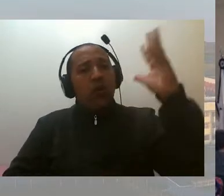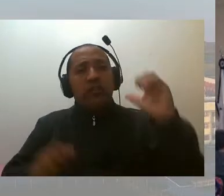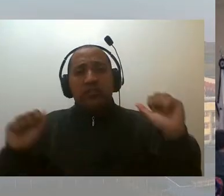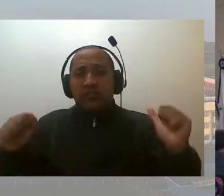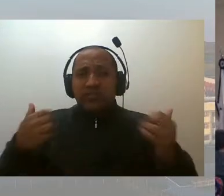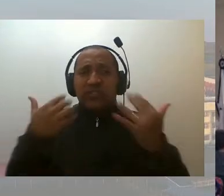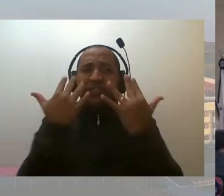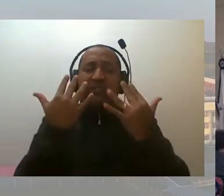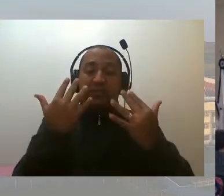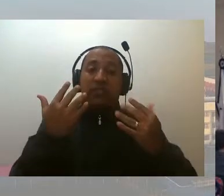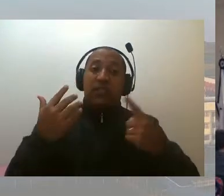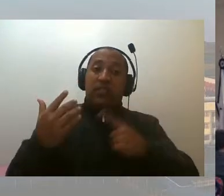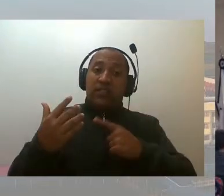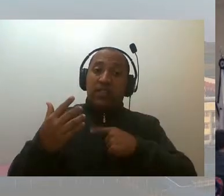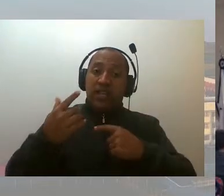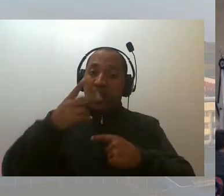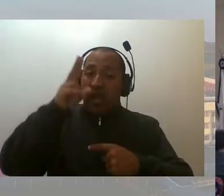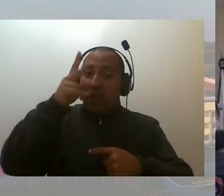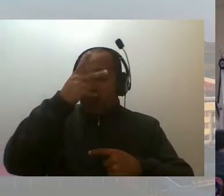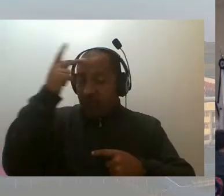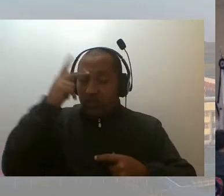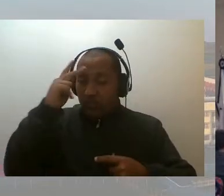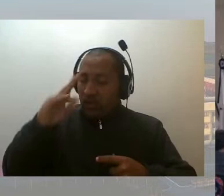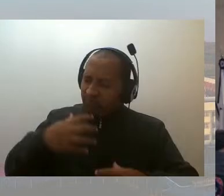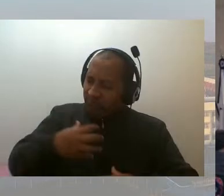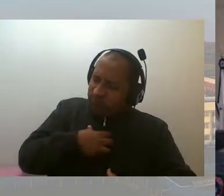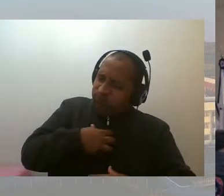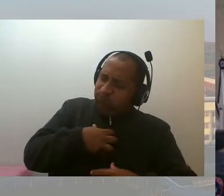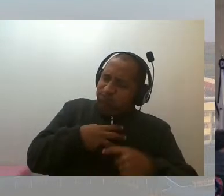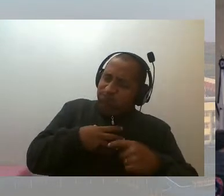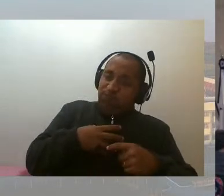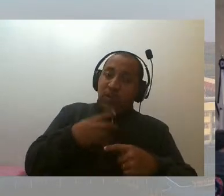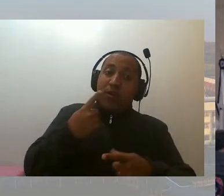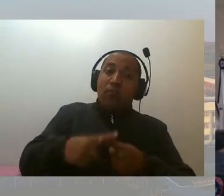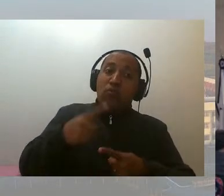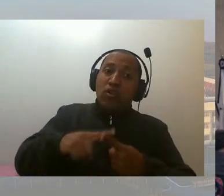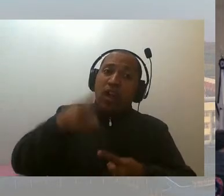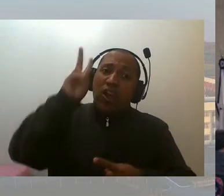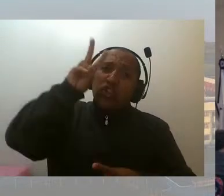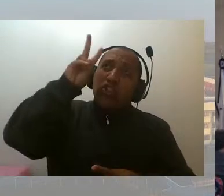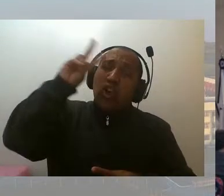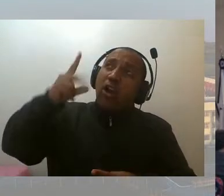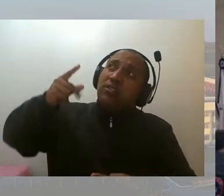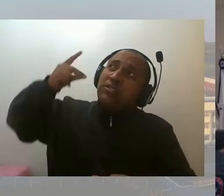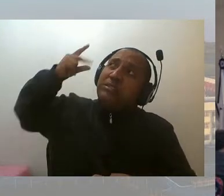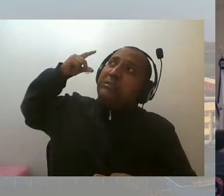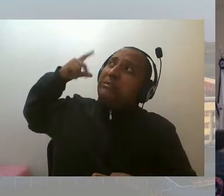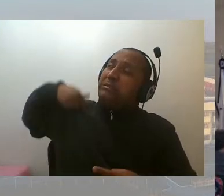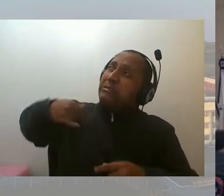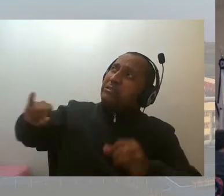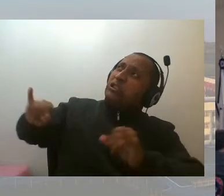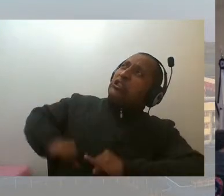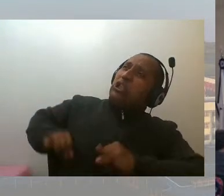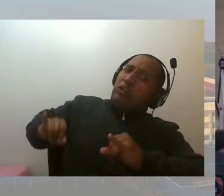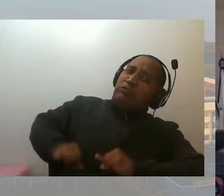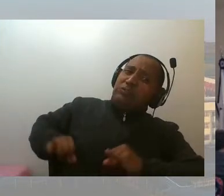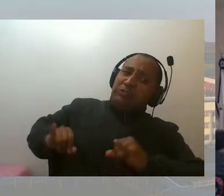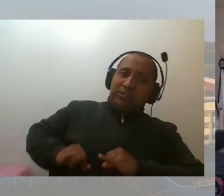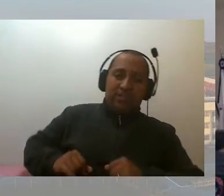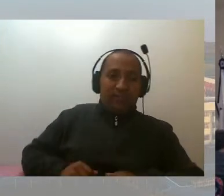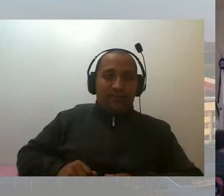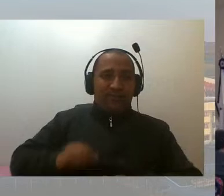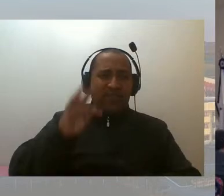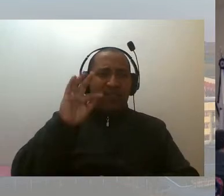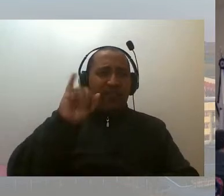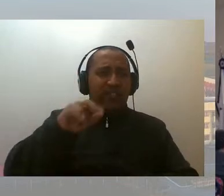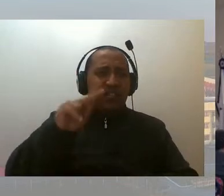ali disparou gatilhos nas pessoas devido ao seu histórico. E como o Frank falou,